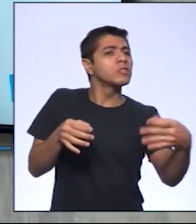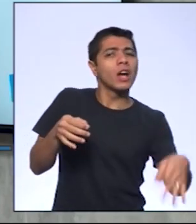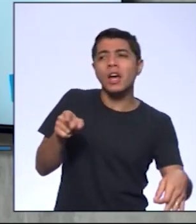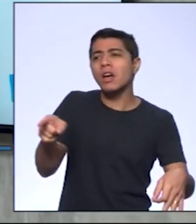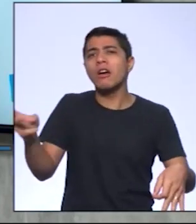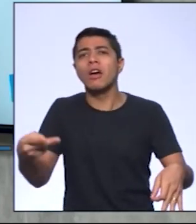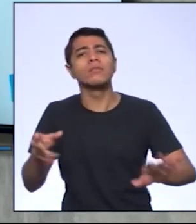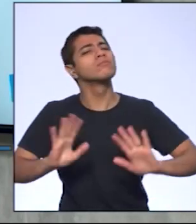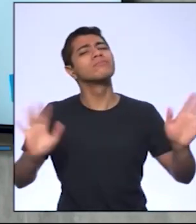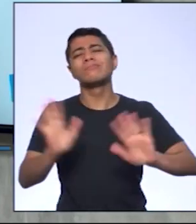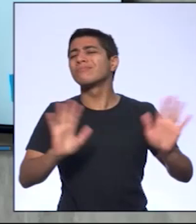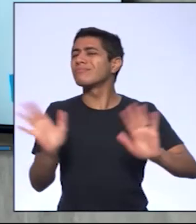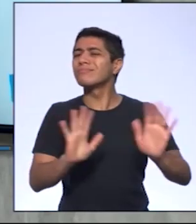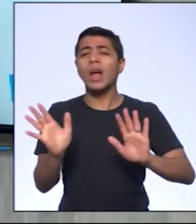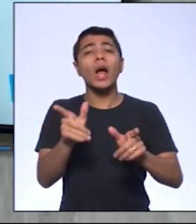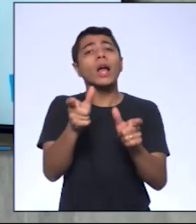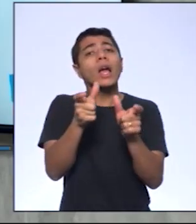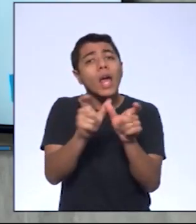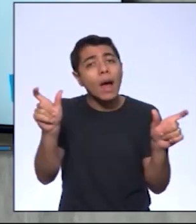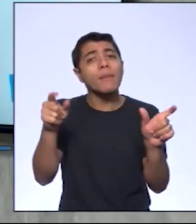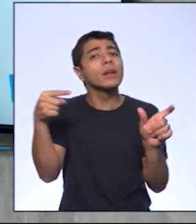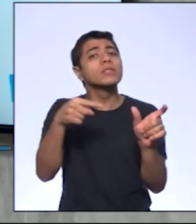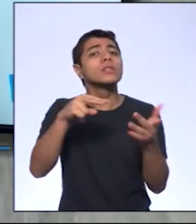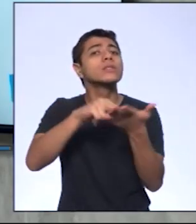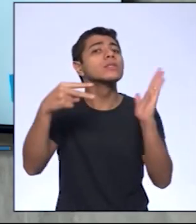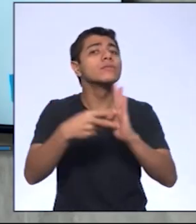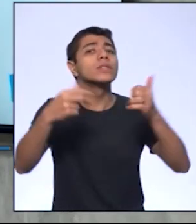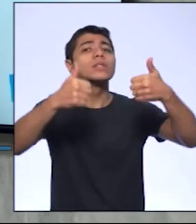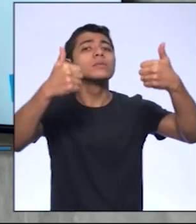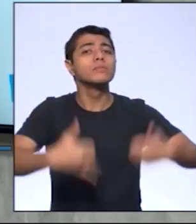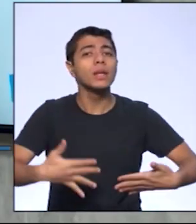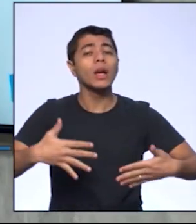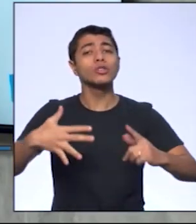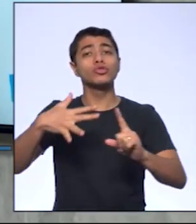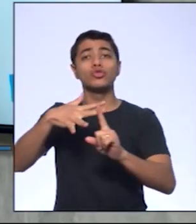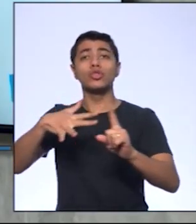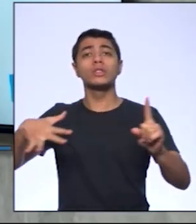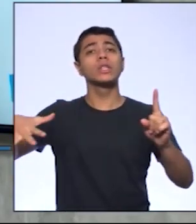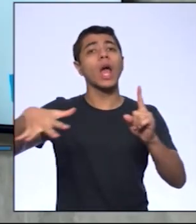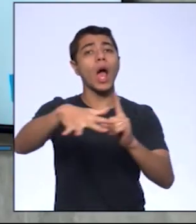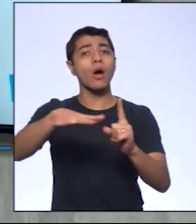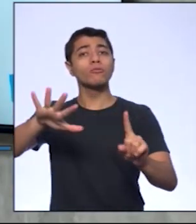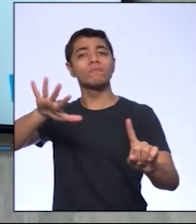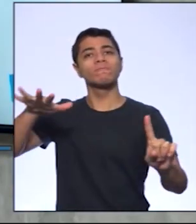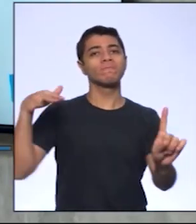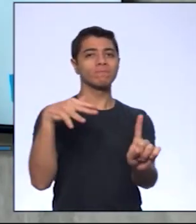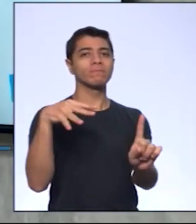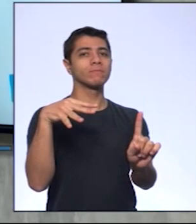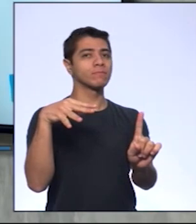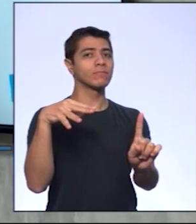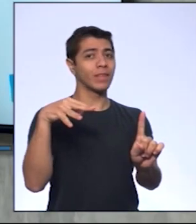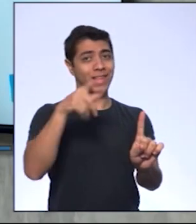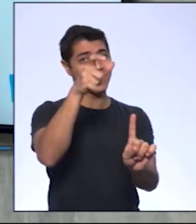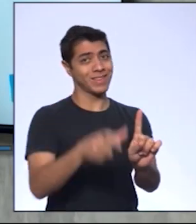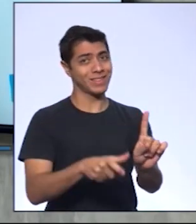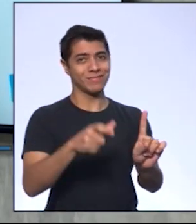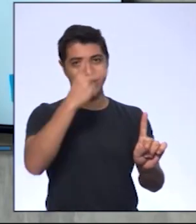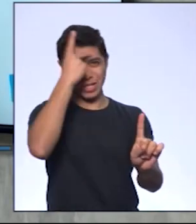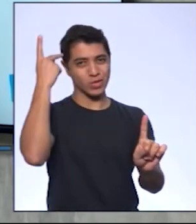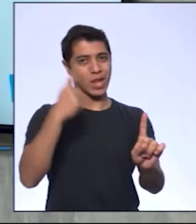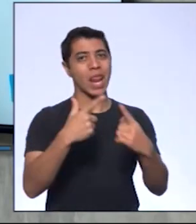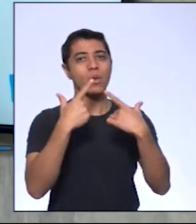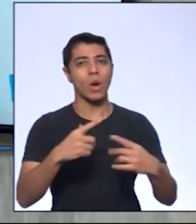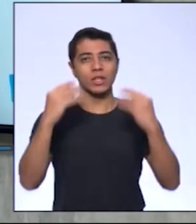existe socialmente expectativas em relação a essa linguagem. Agora, se você acha que está certo,